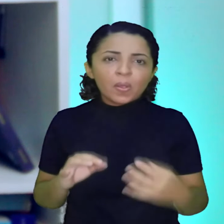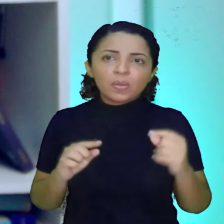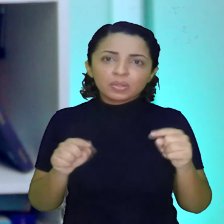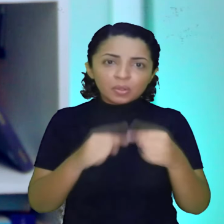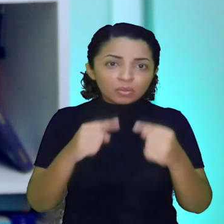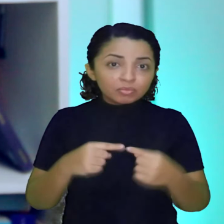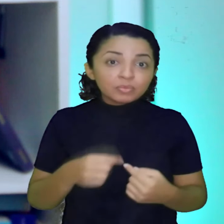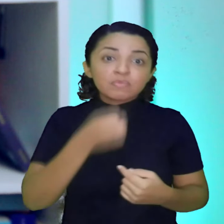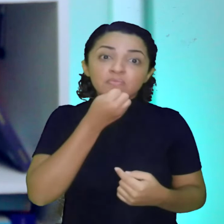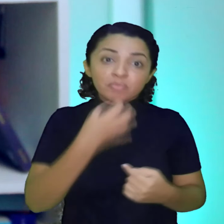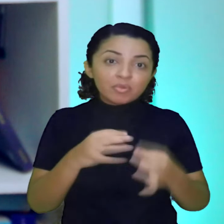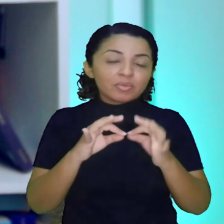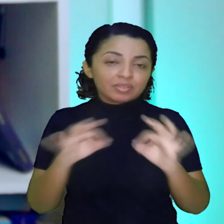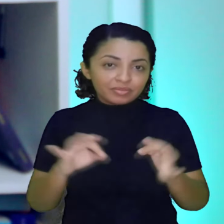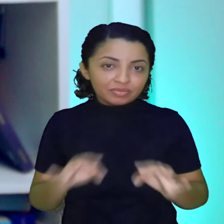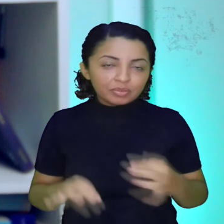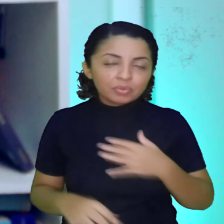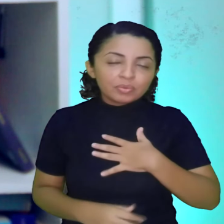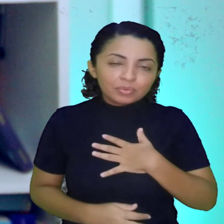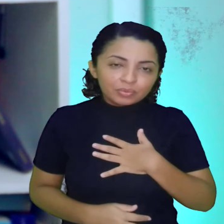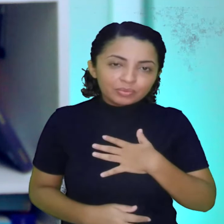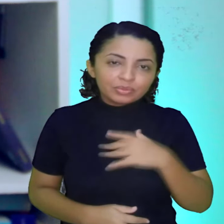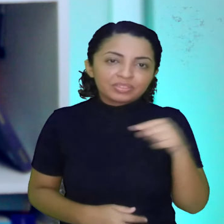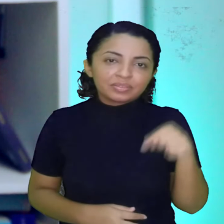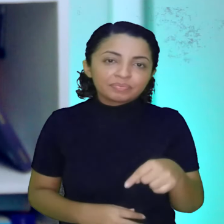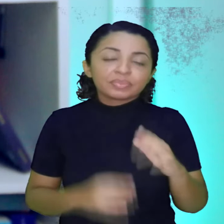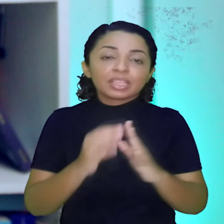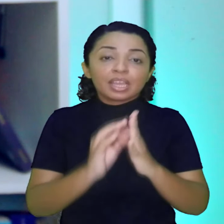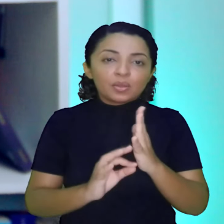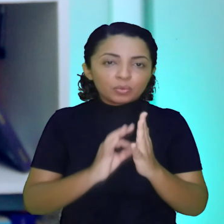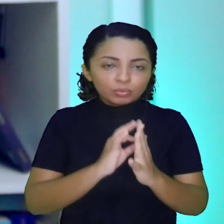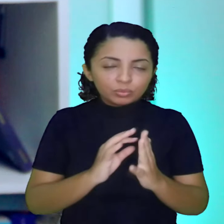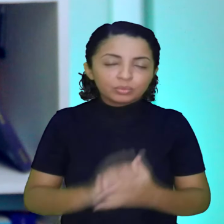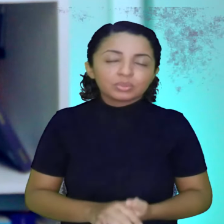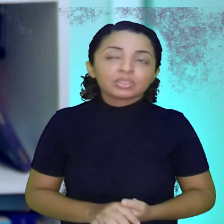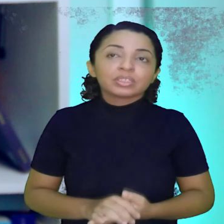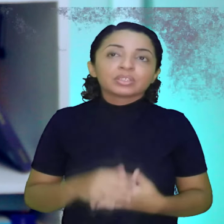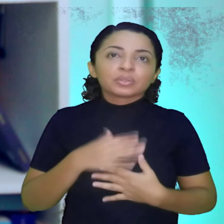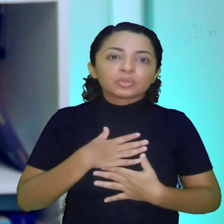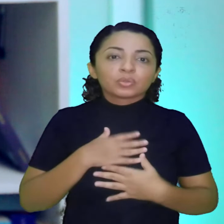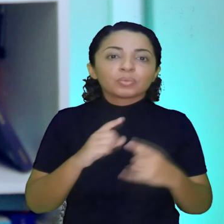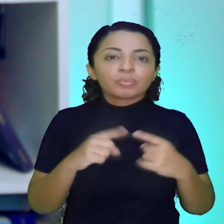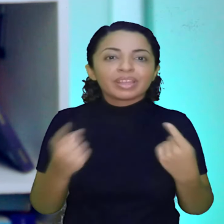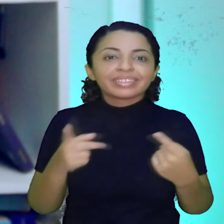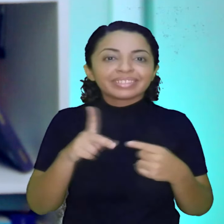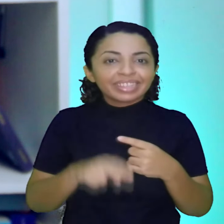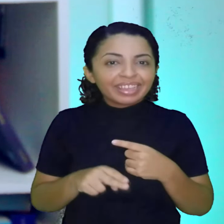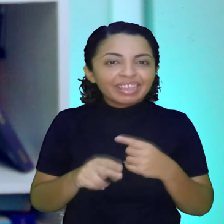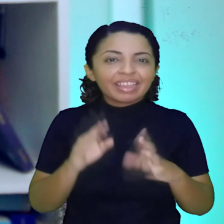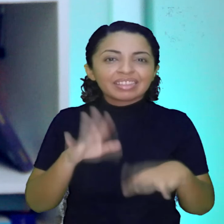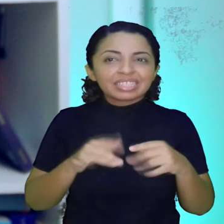vai encontrar boas frases. Eu gostei disso na autora. Mas, de fato, há uma quebra no